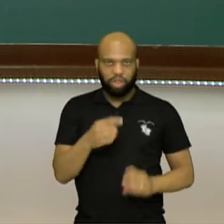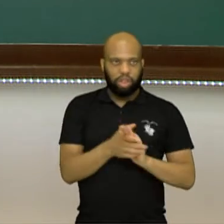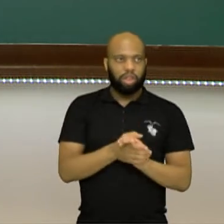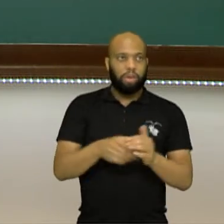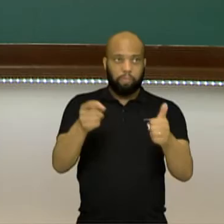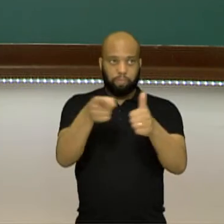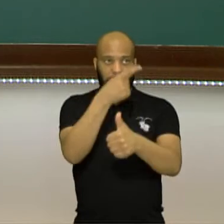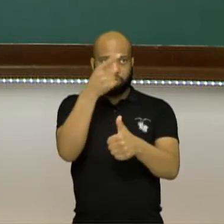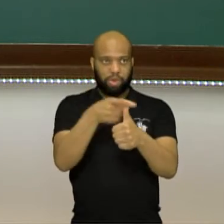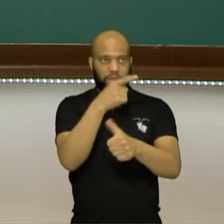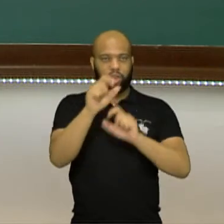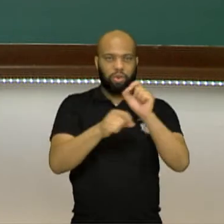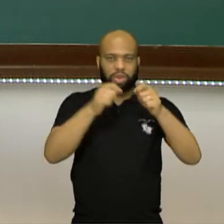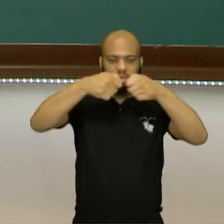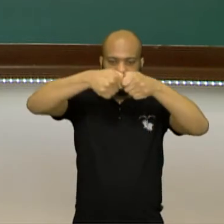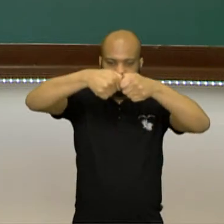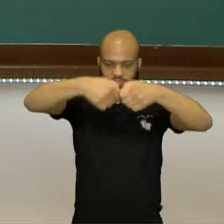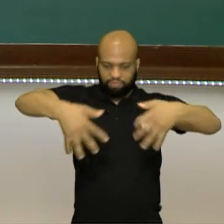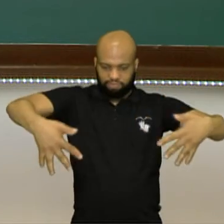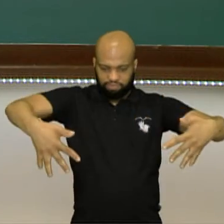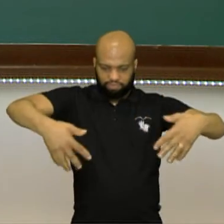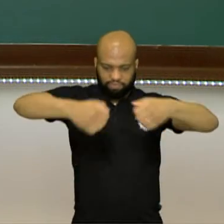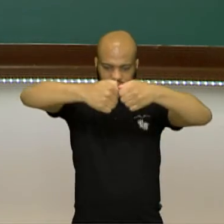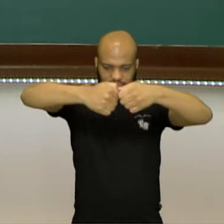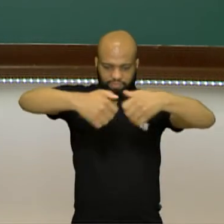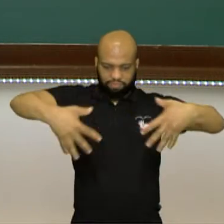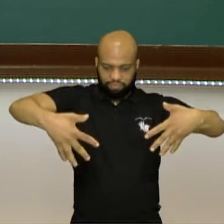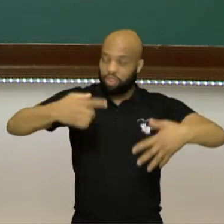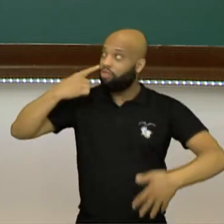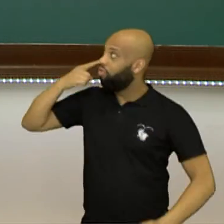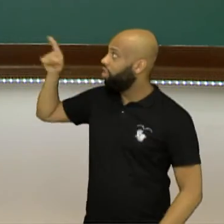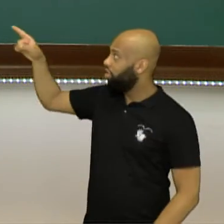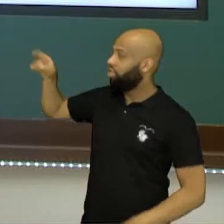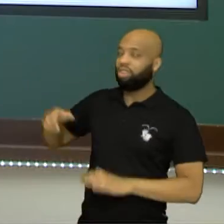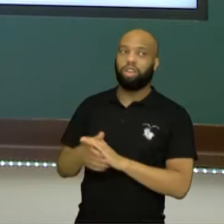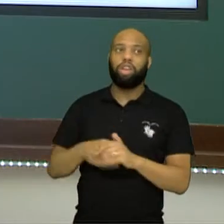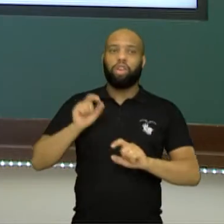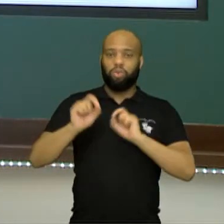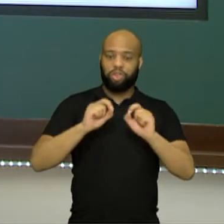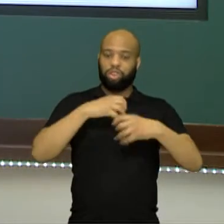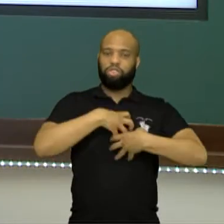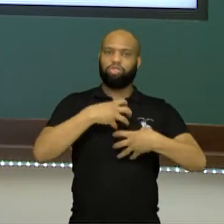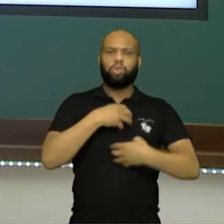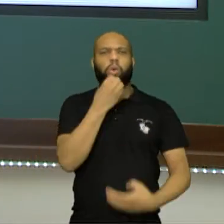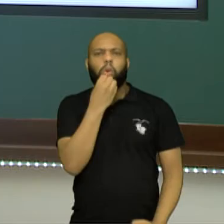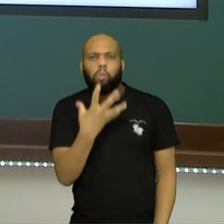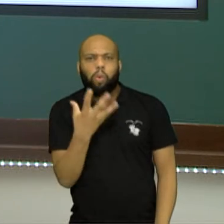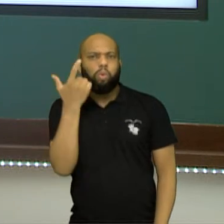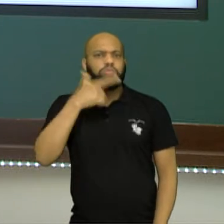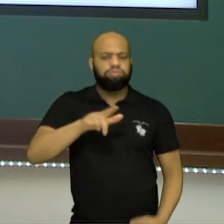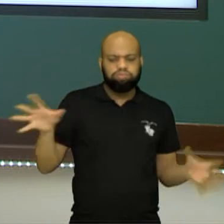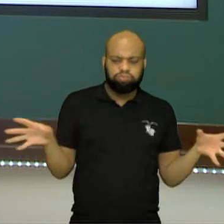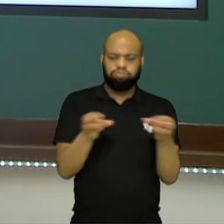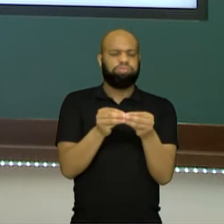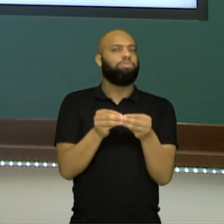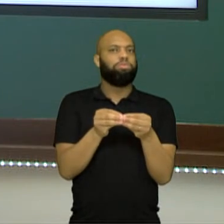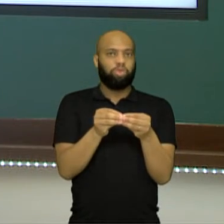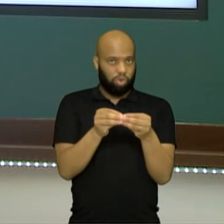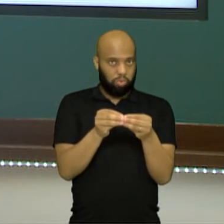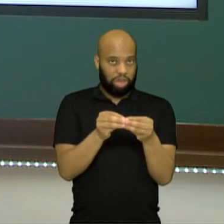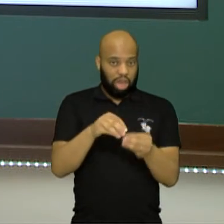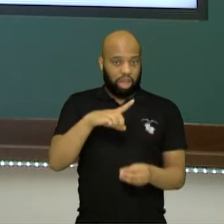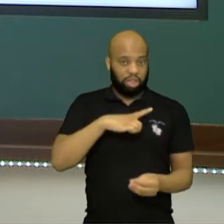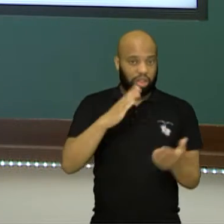deles a gente chama de mapa mental. Trata-se de uma maneira eficiente de resumir as ideias contidas em